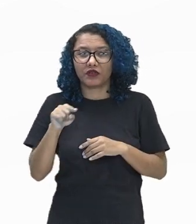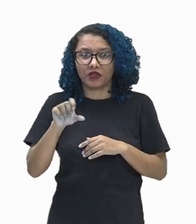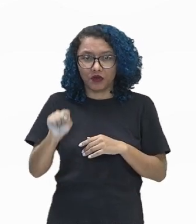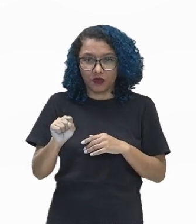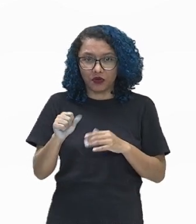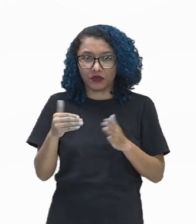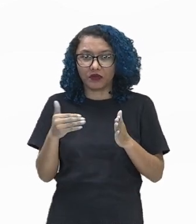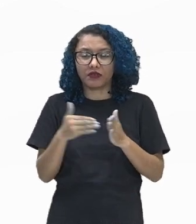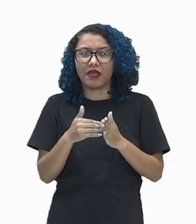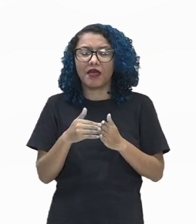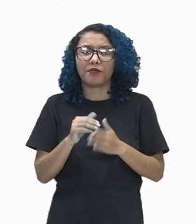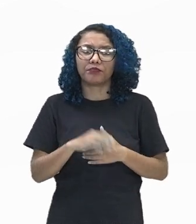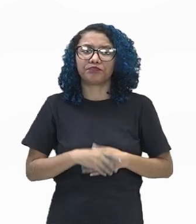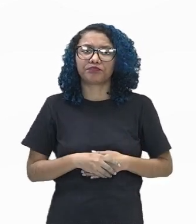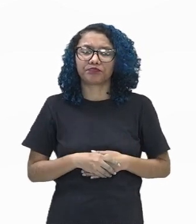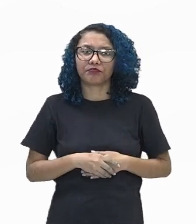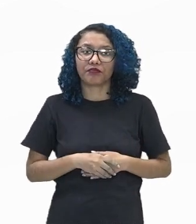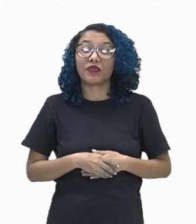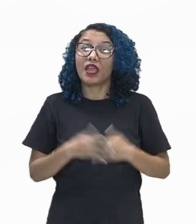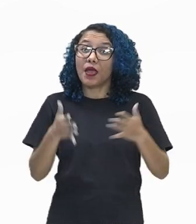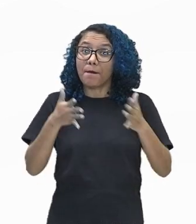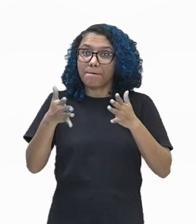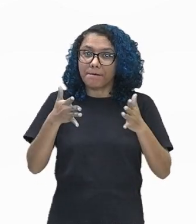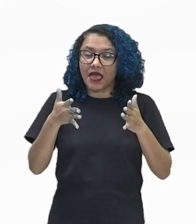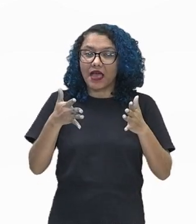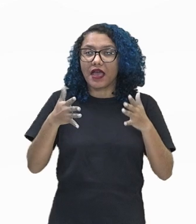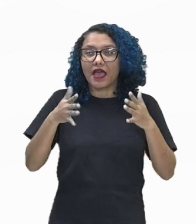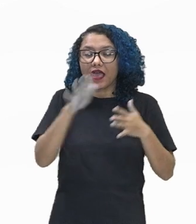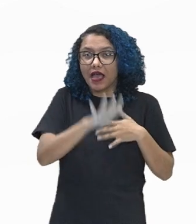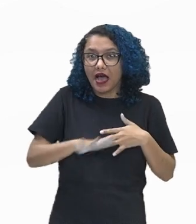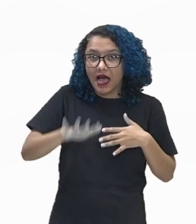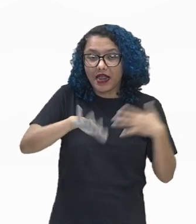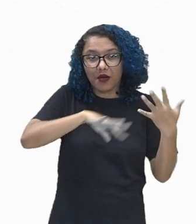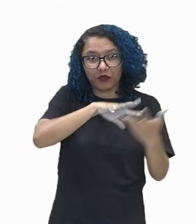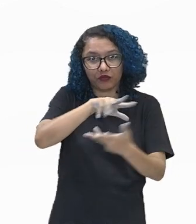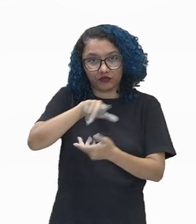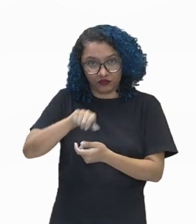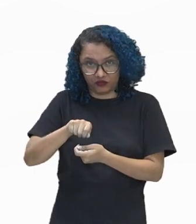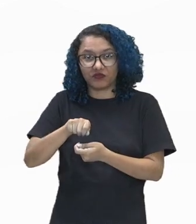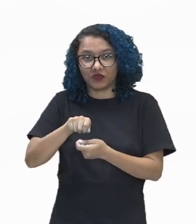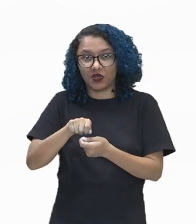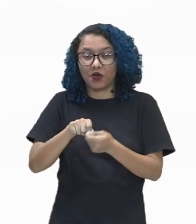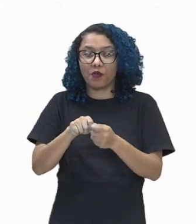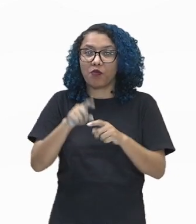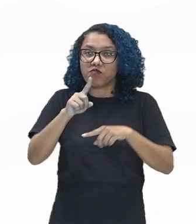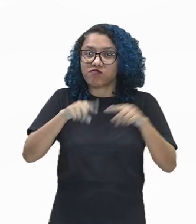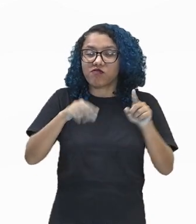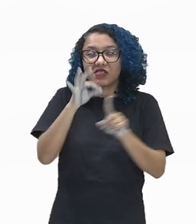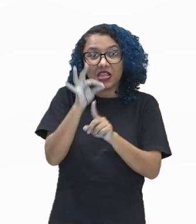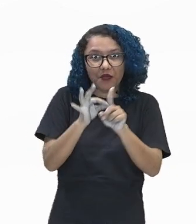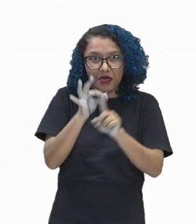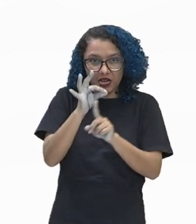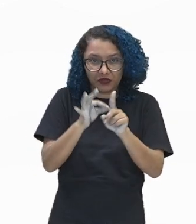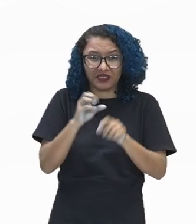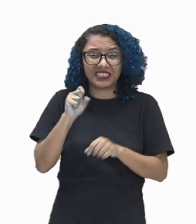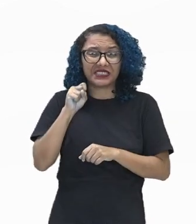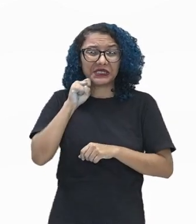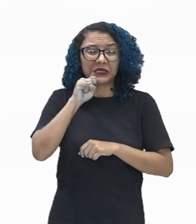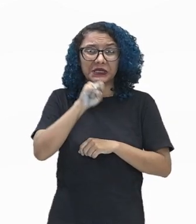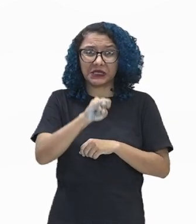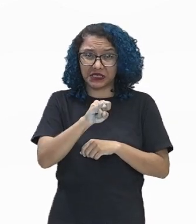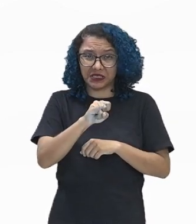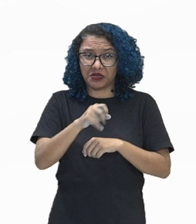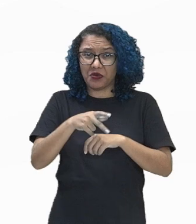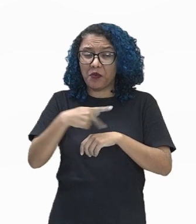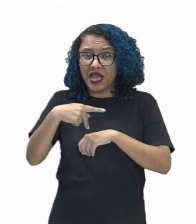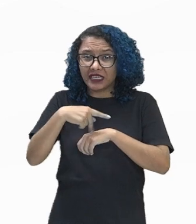De aumentar ali a temperatura a nível global. E se os países não agirem, acontece que